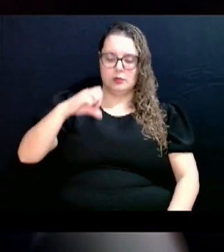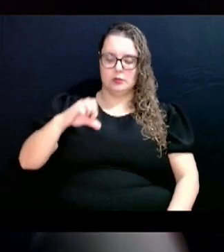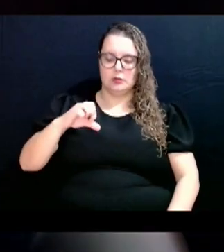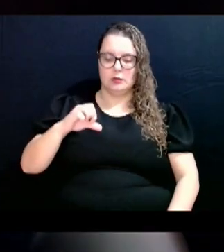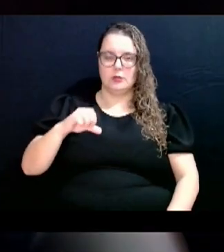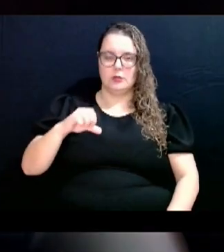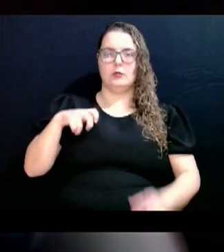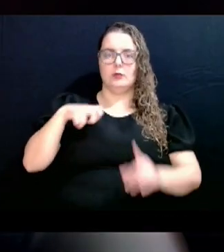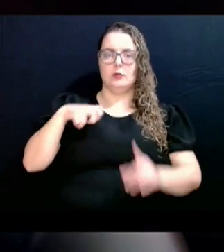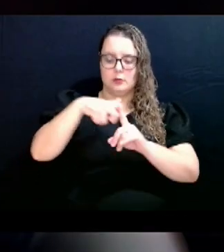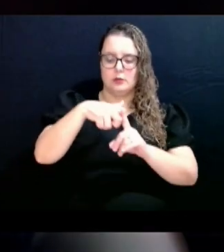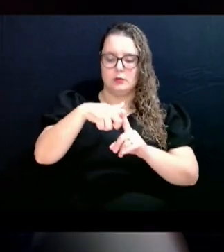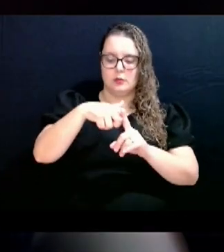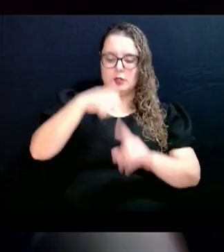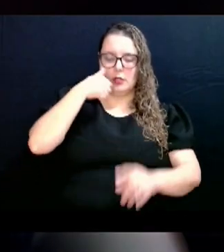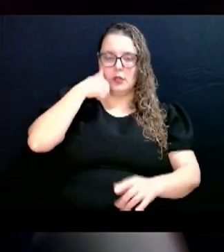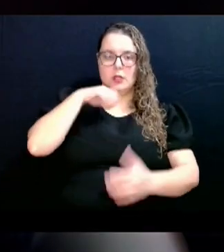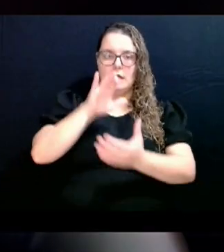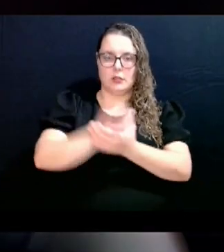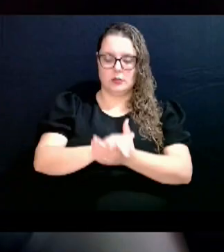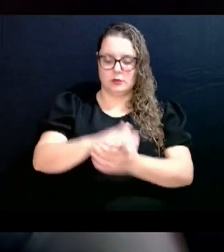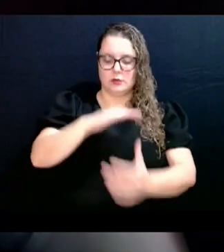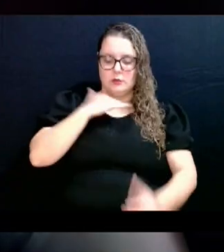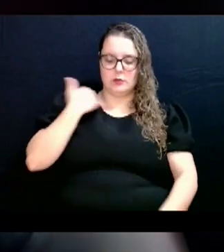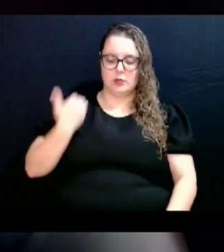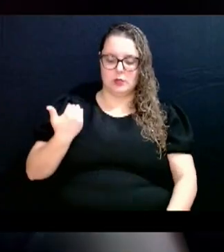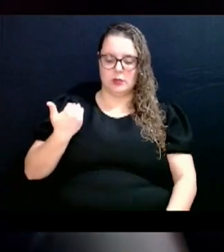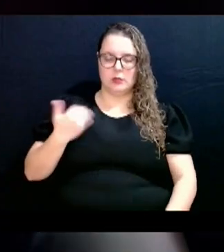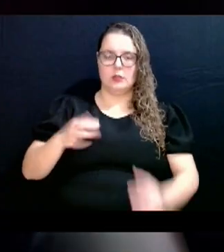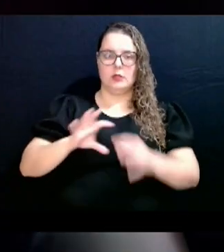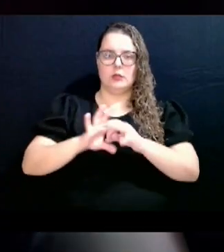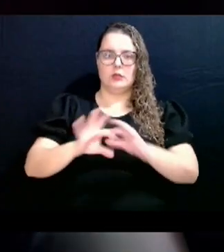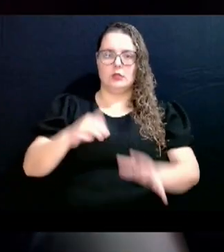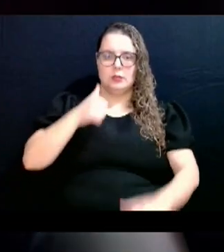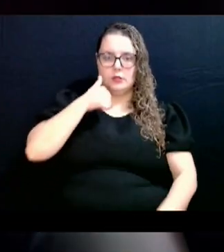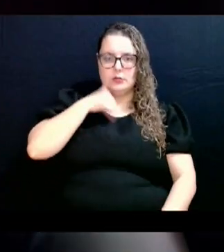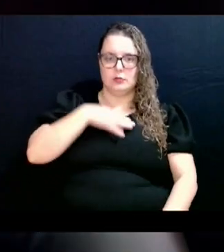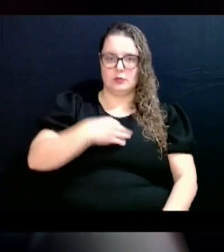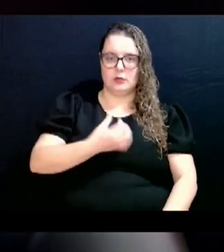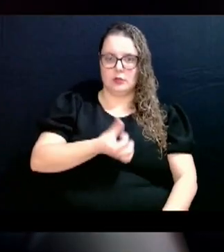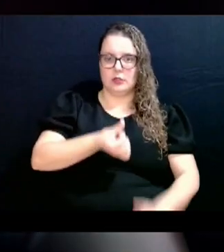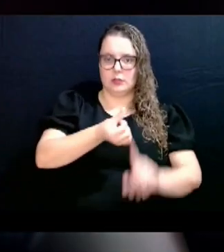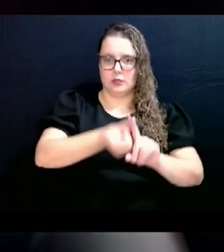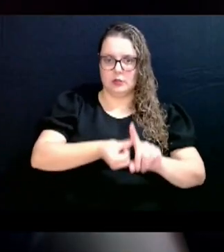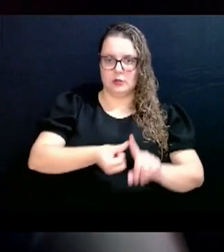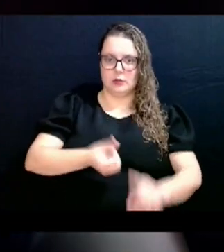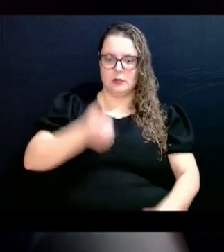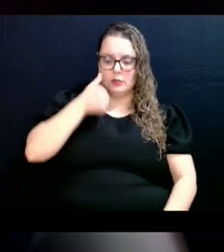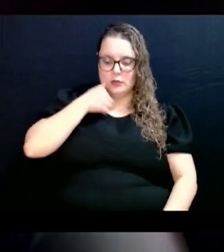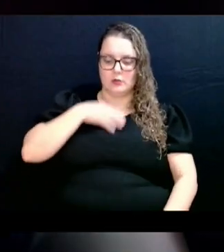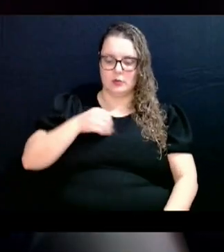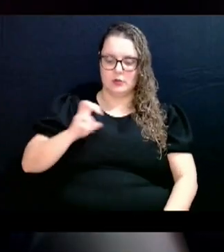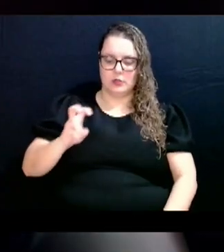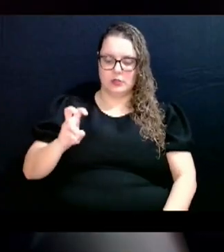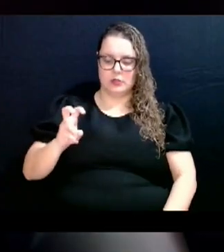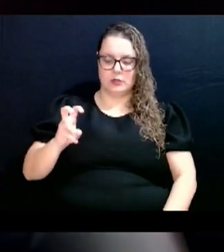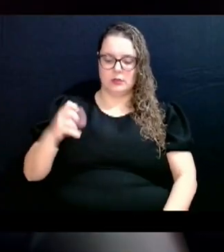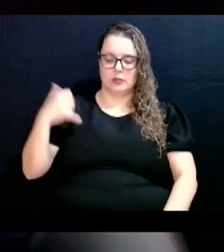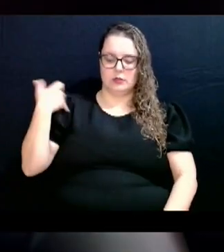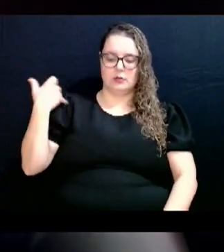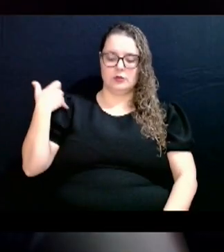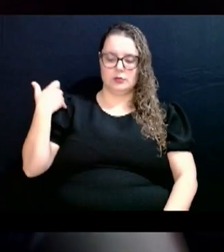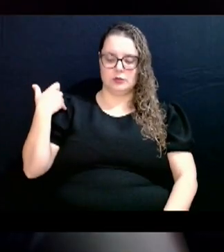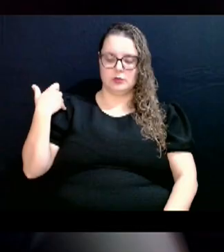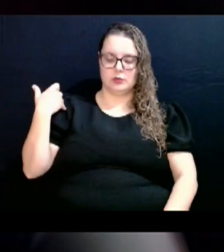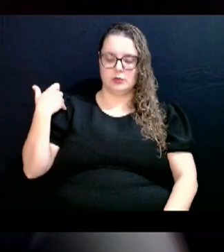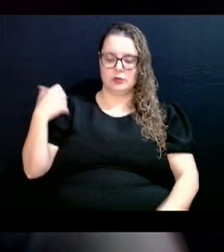e a esposa dele faleceu. Ela deixou uma filha de 6 meses e uma filha de 5 anos. E aí, num primeiro